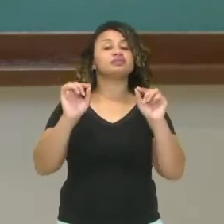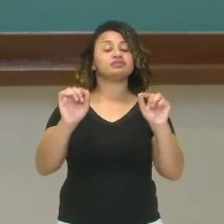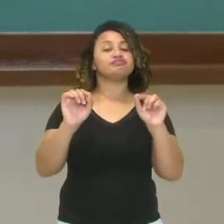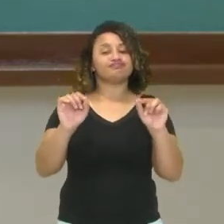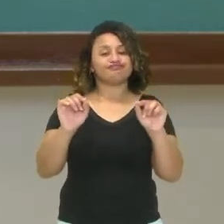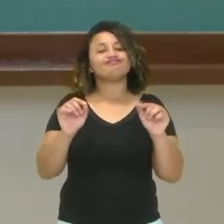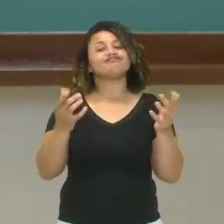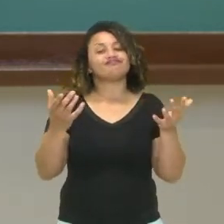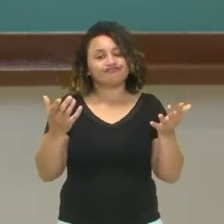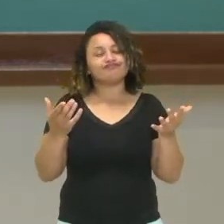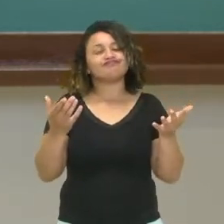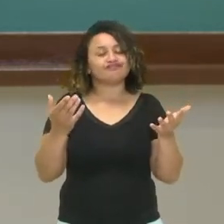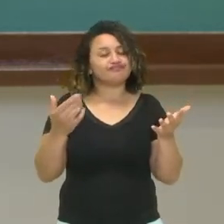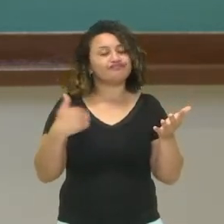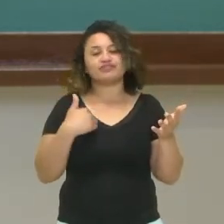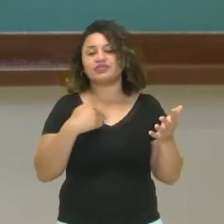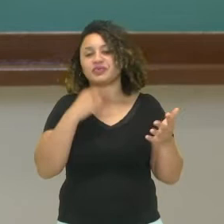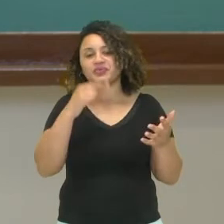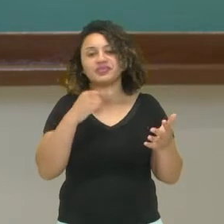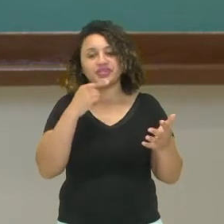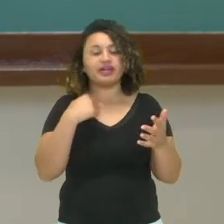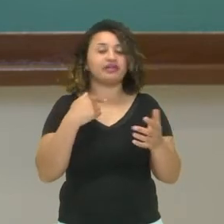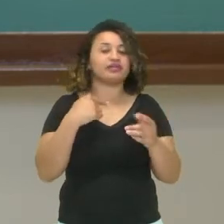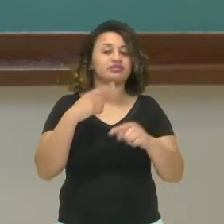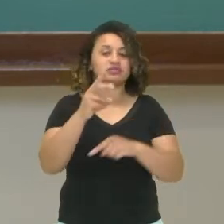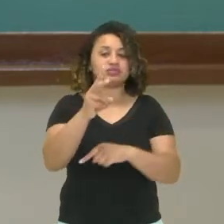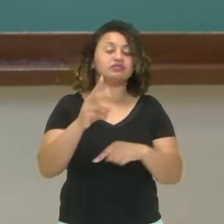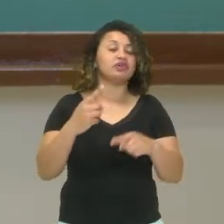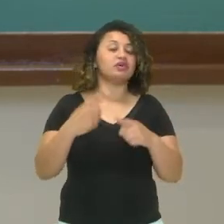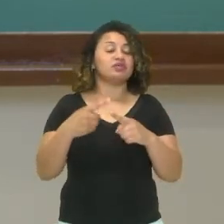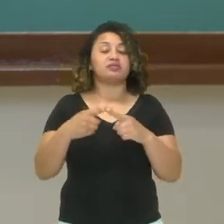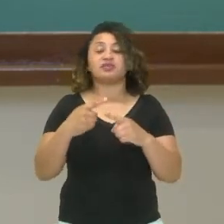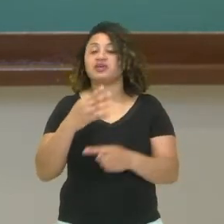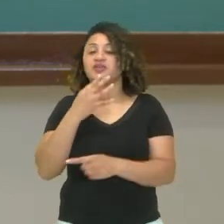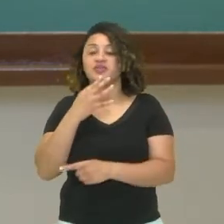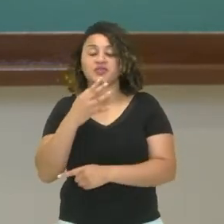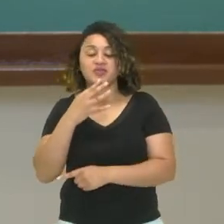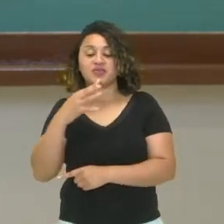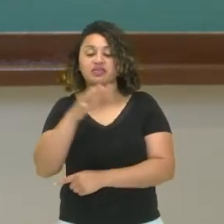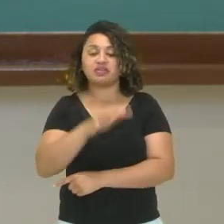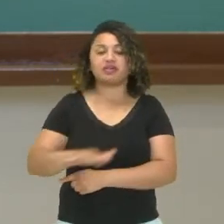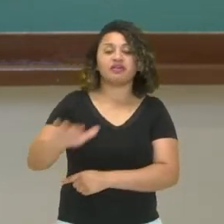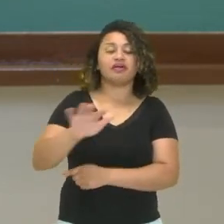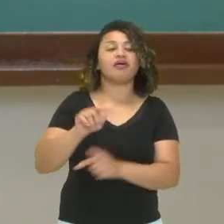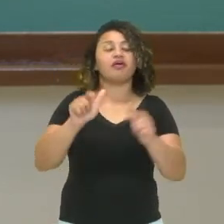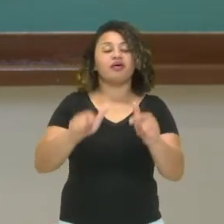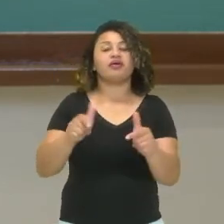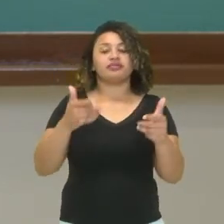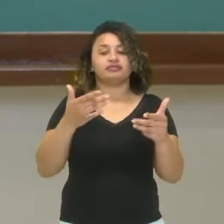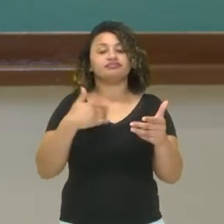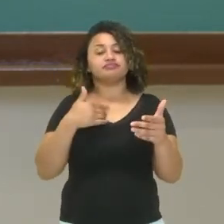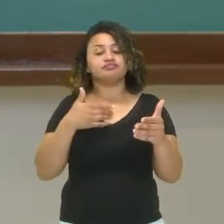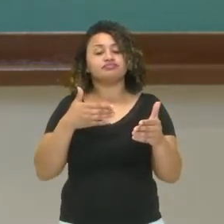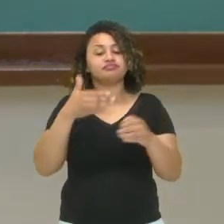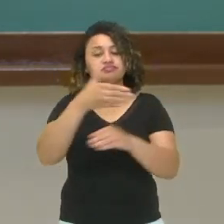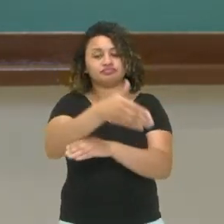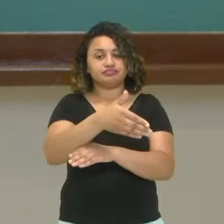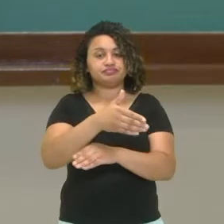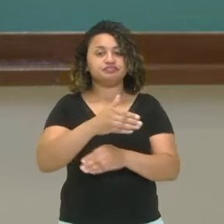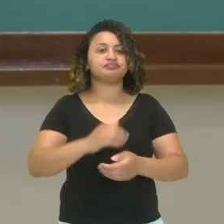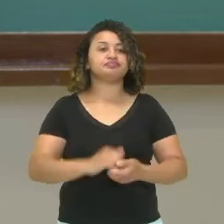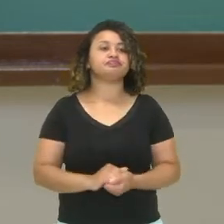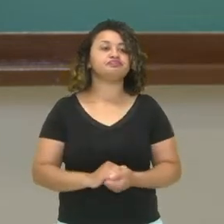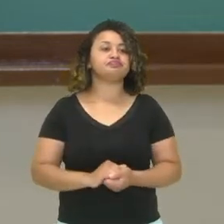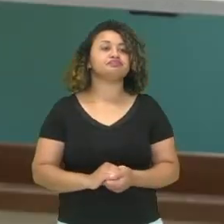Fracassam exatamente porque não planejaram e não conheciam muito bem o mercado onde eles estavam se inserindo.